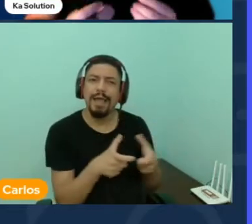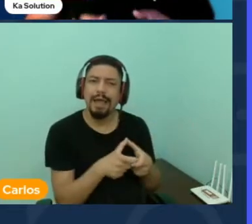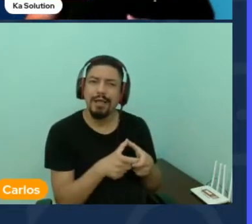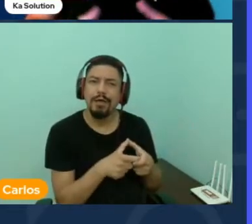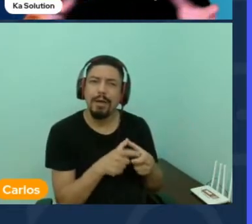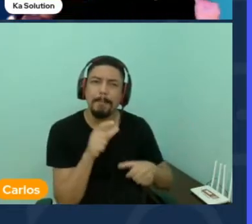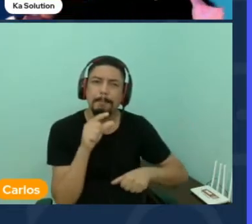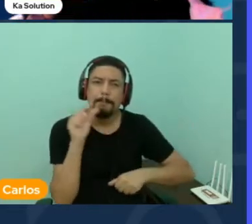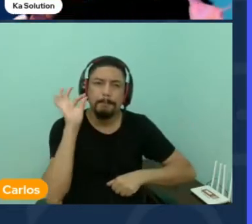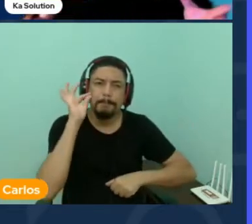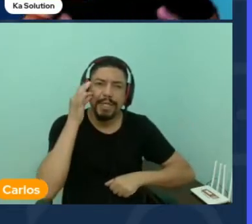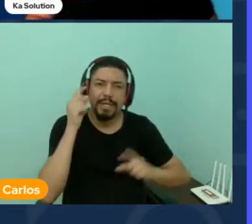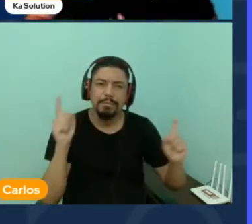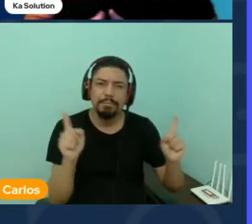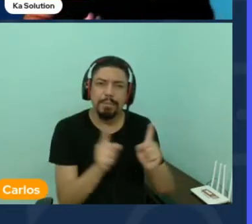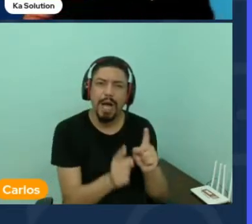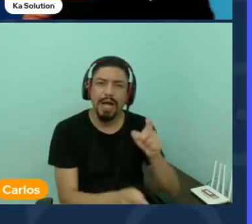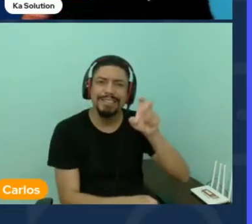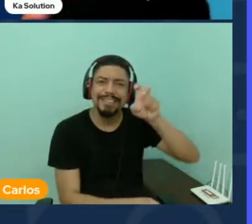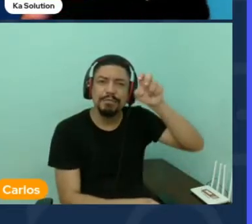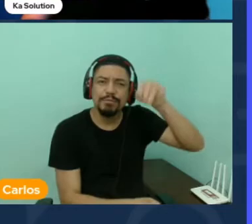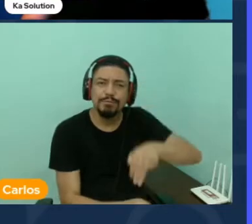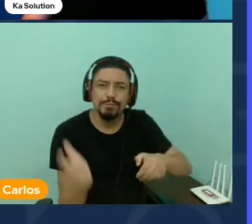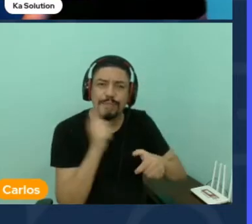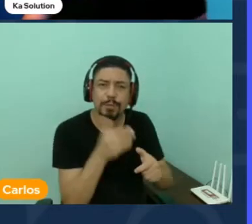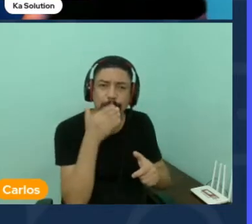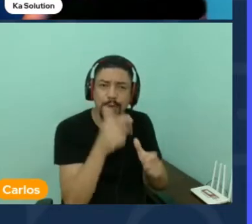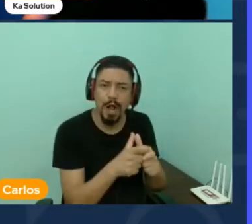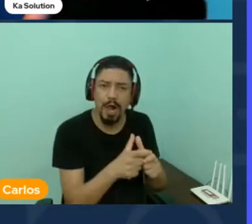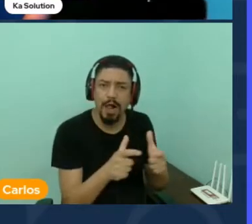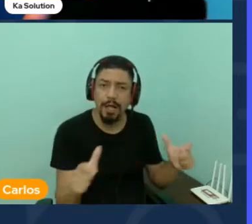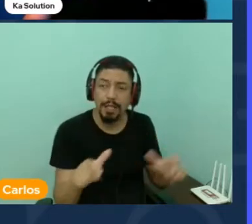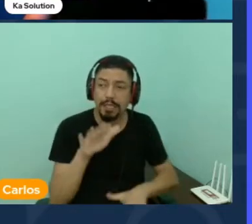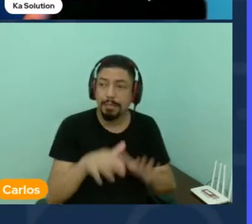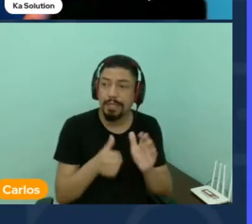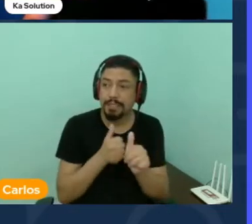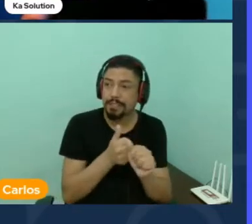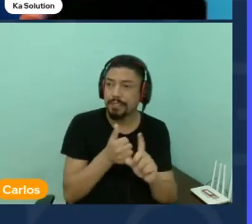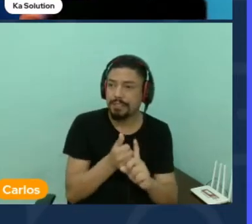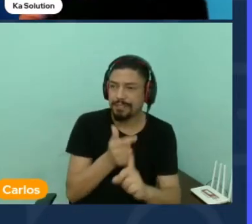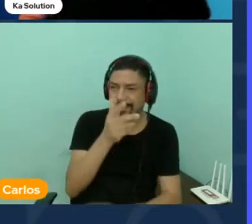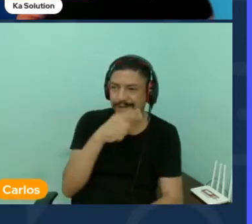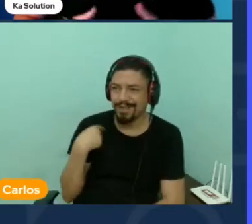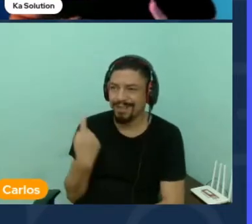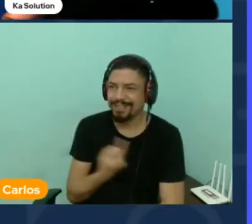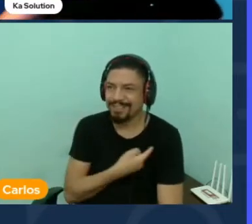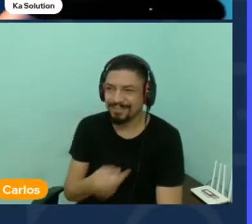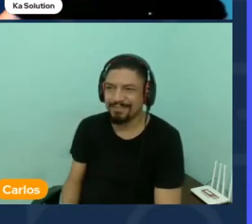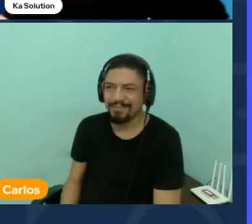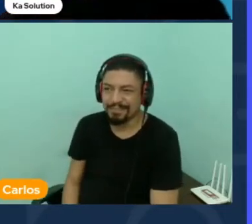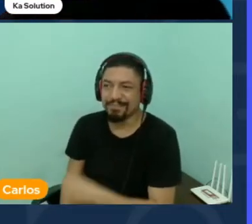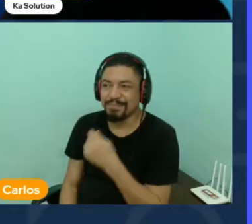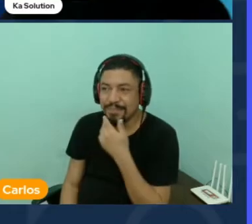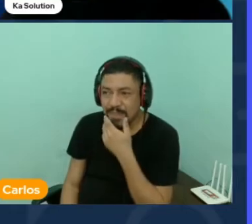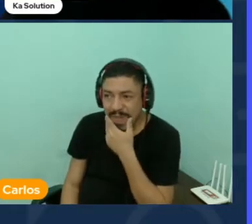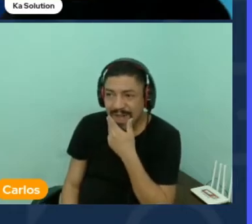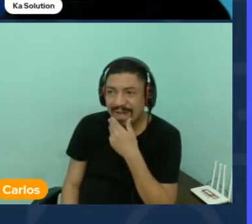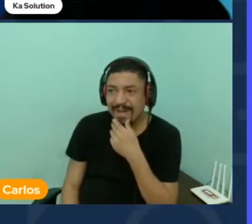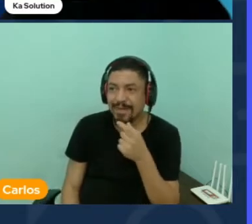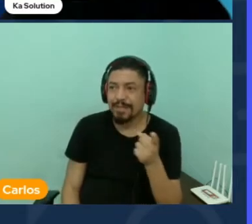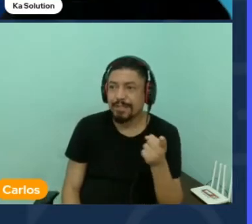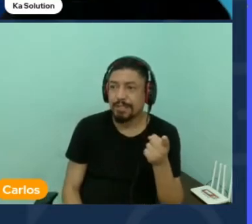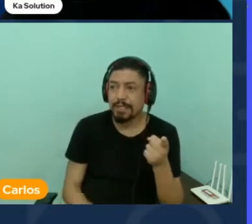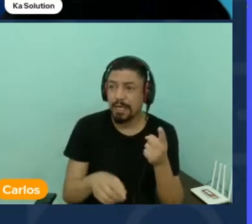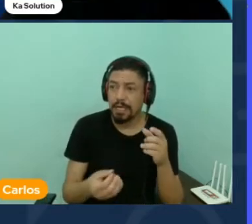alguns minutos ali o tamanho dele de acordo com a nossa demanda. Então, quando a gente cria servidores